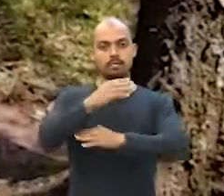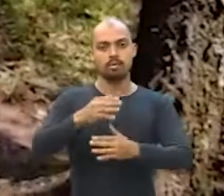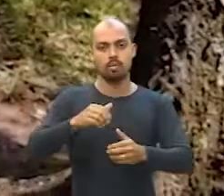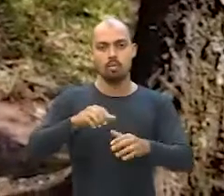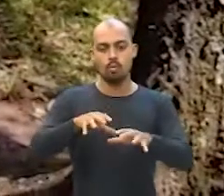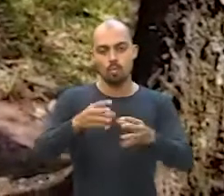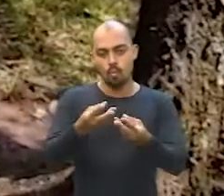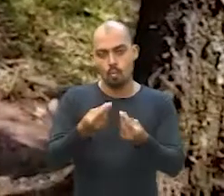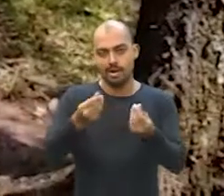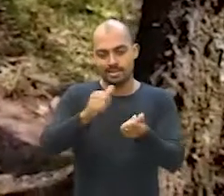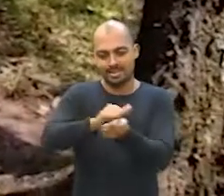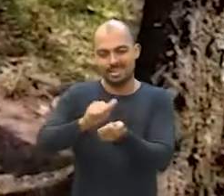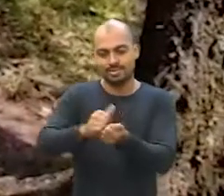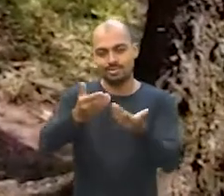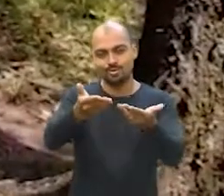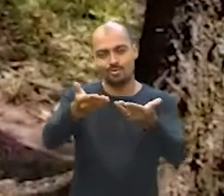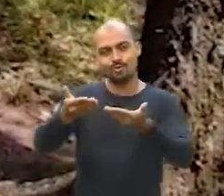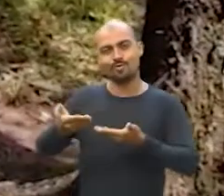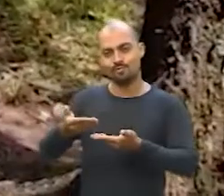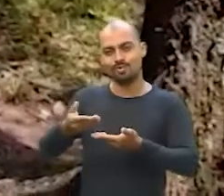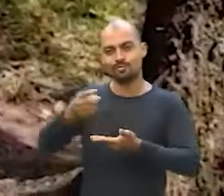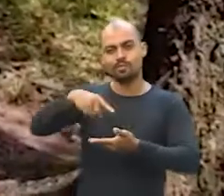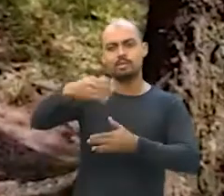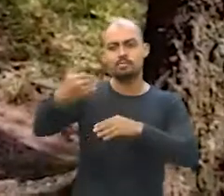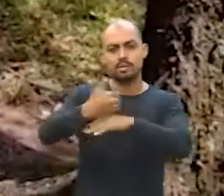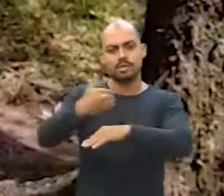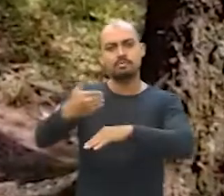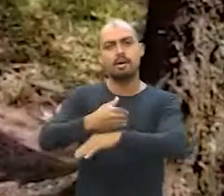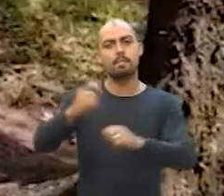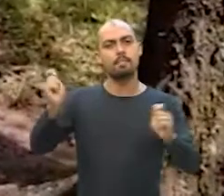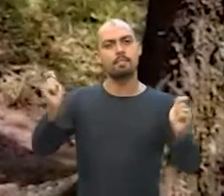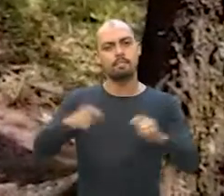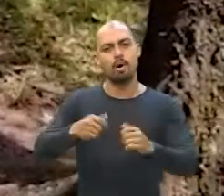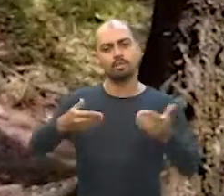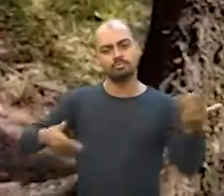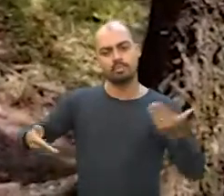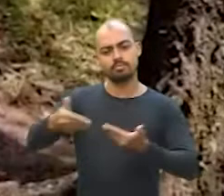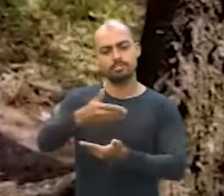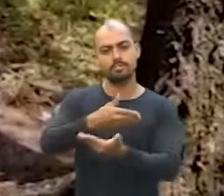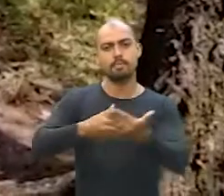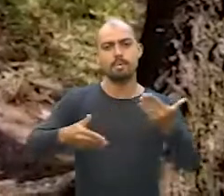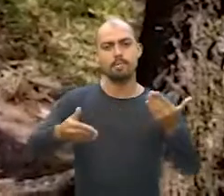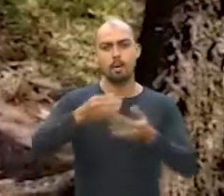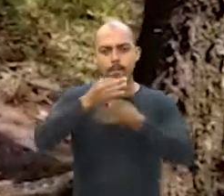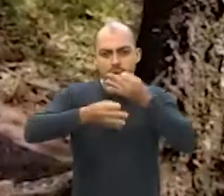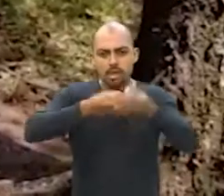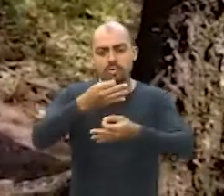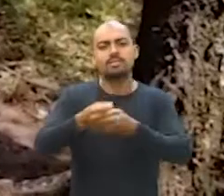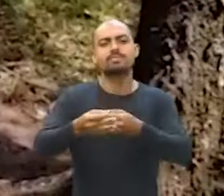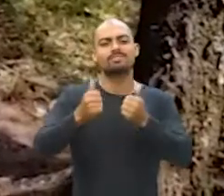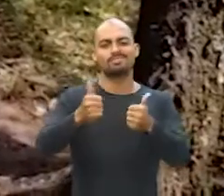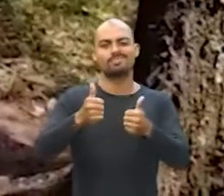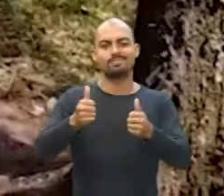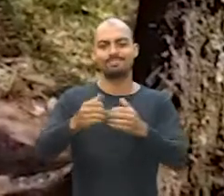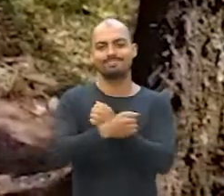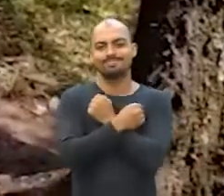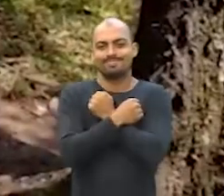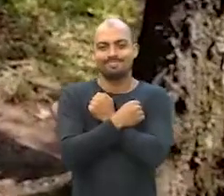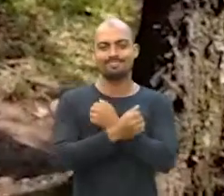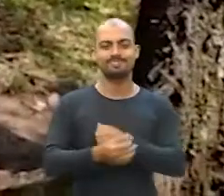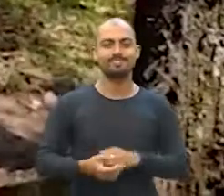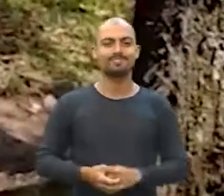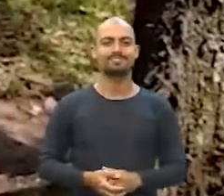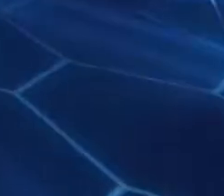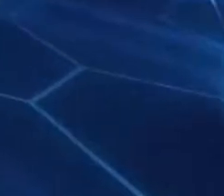nós vamos qualificar. Quero convidar você a participar do nosso mandato. Um mandato participativo, coletivo. Venha dar sugestões.